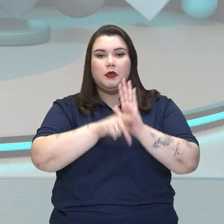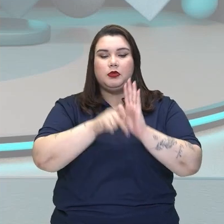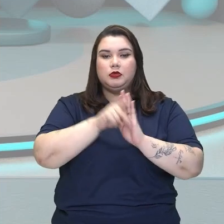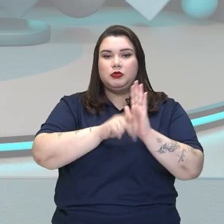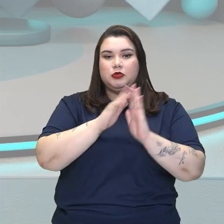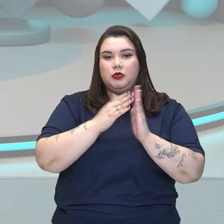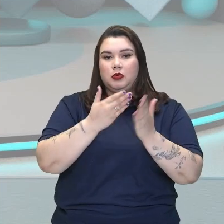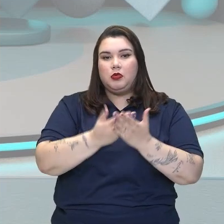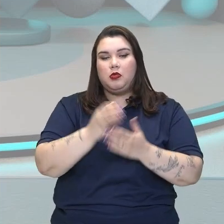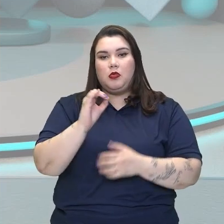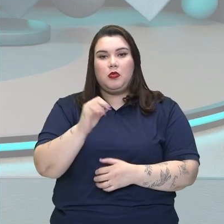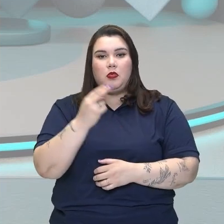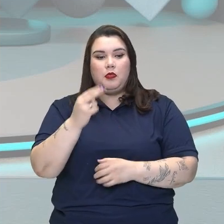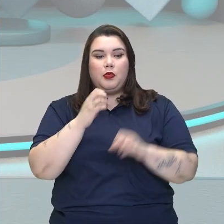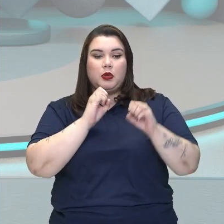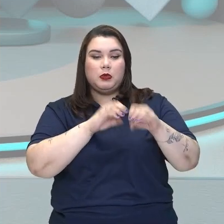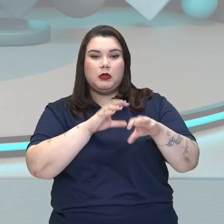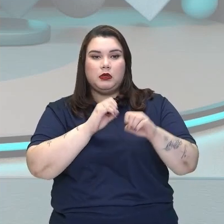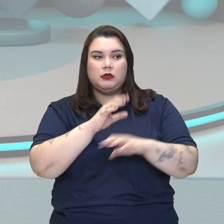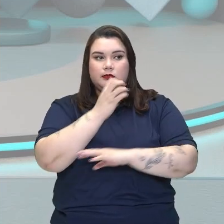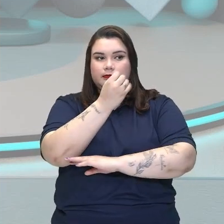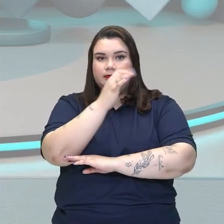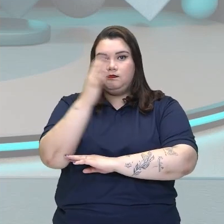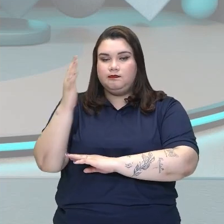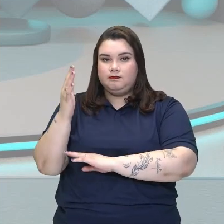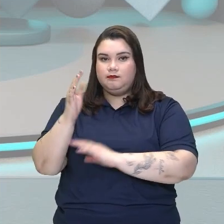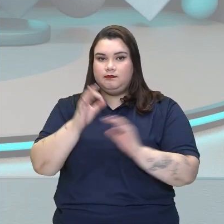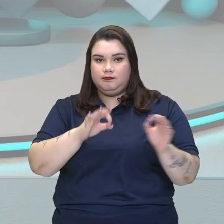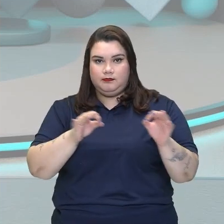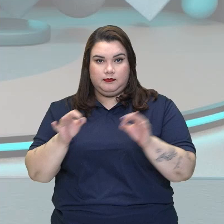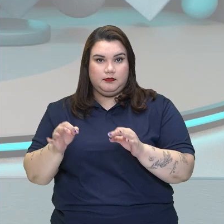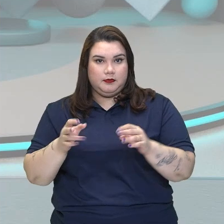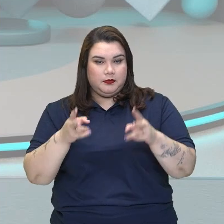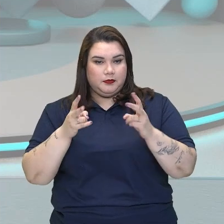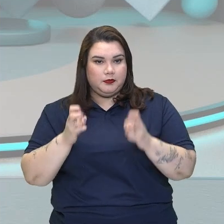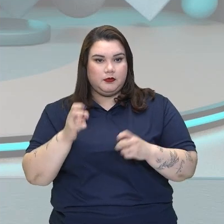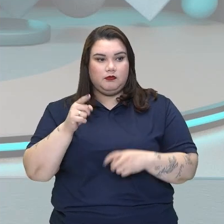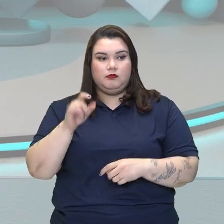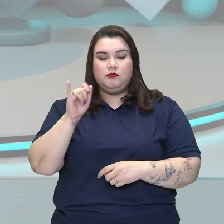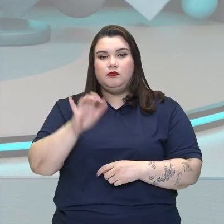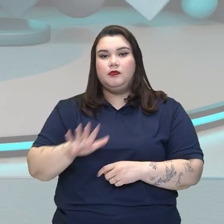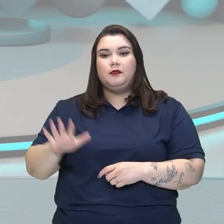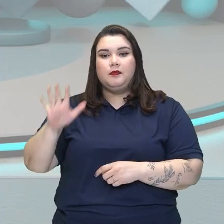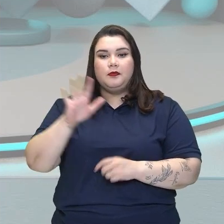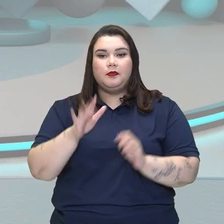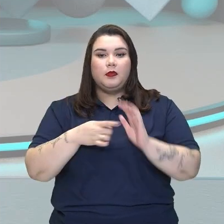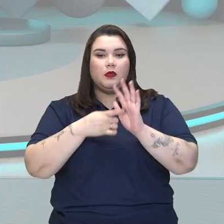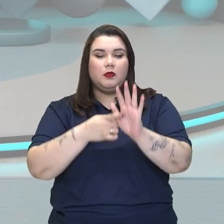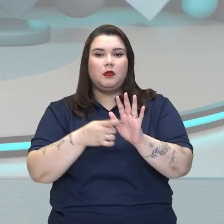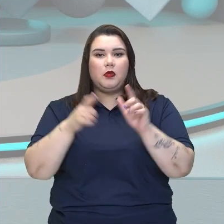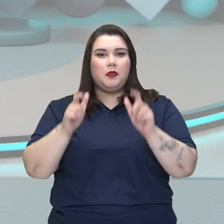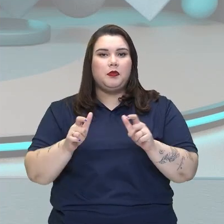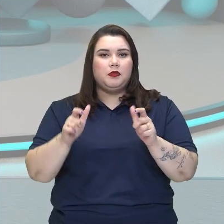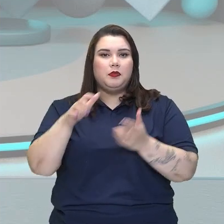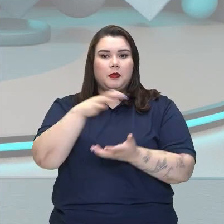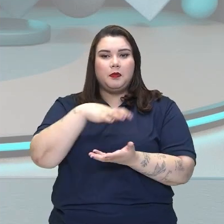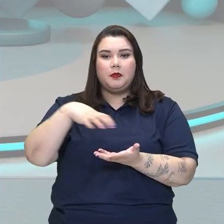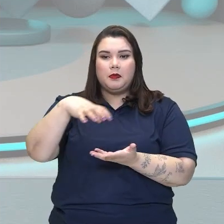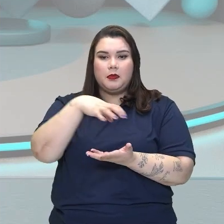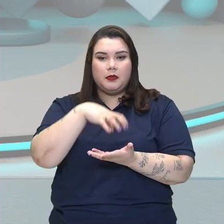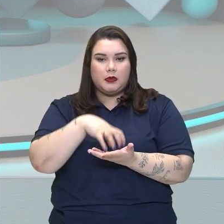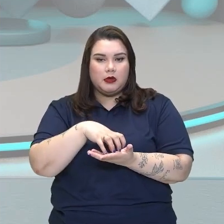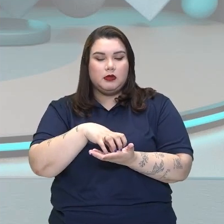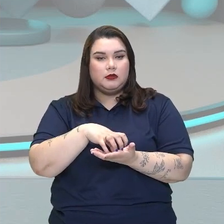de educação ambiental. Você está vendo aí, ó, nessa imagem que eles estão tipo num parque, não é isso? Tá